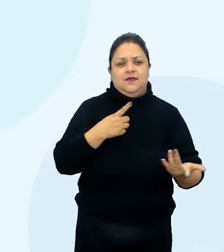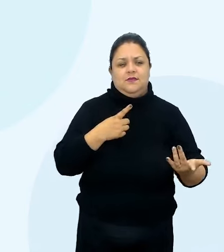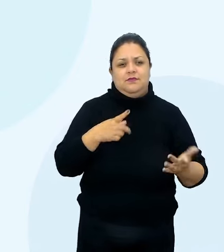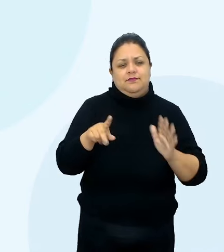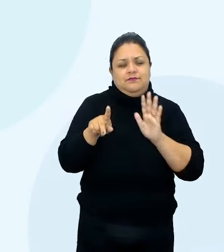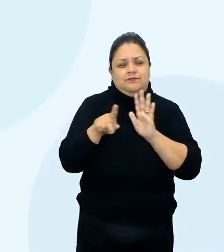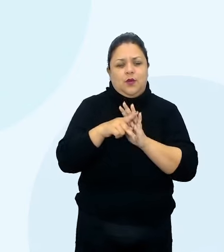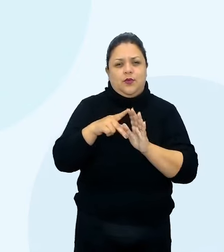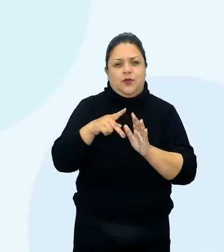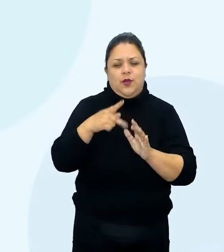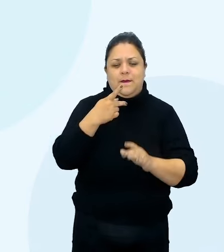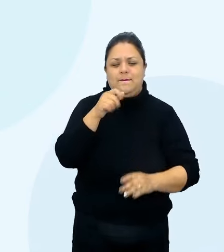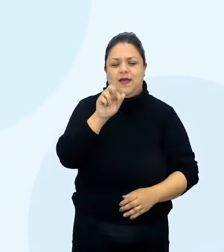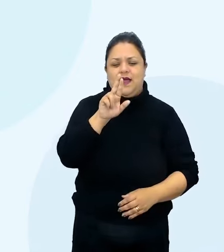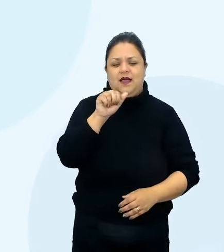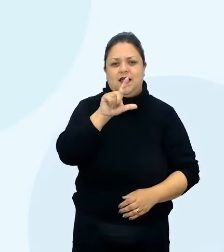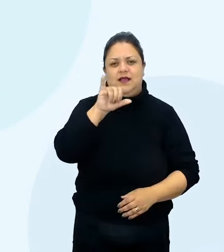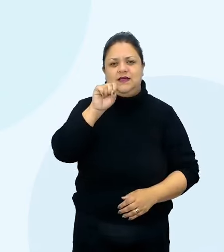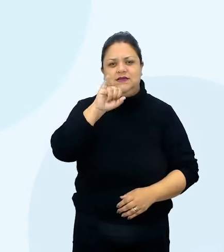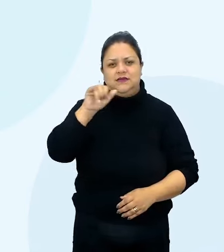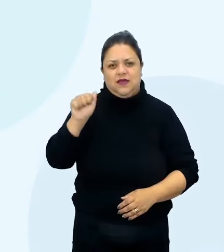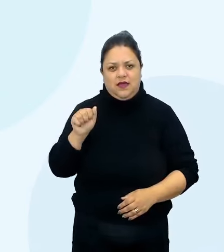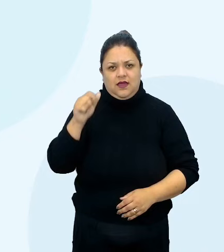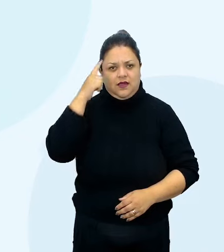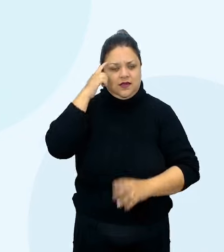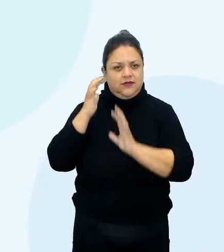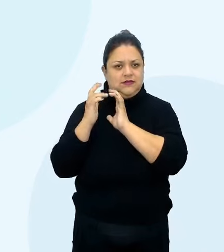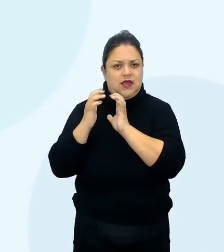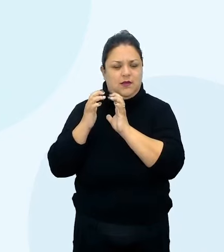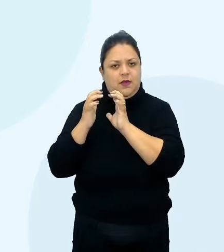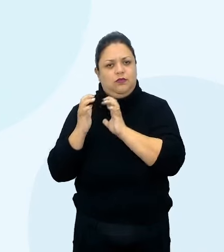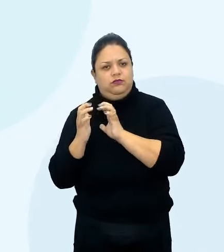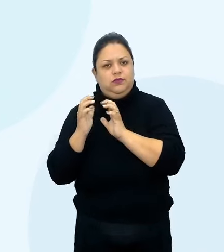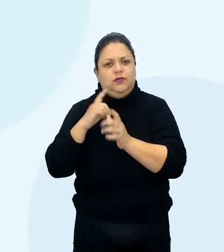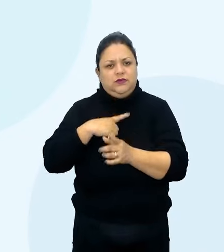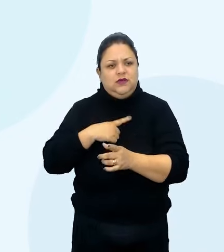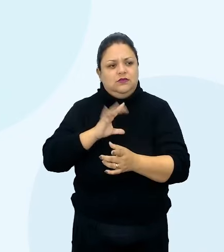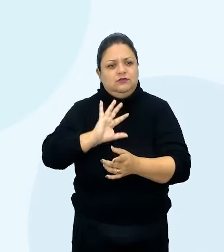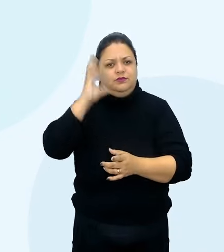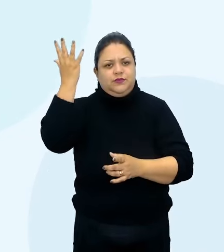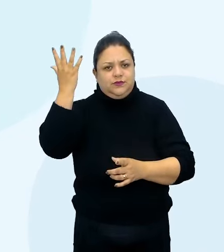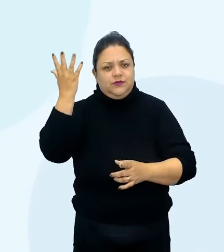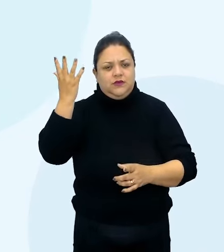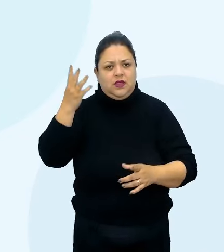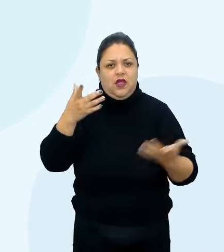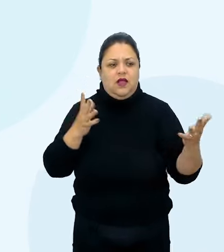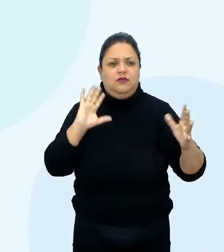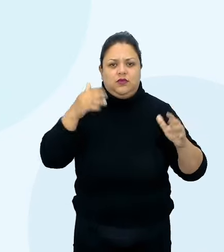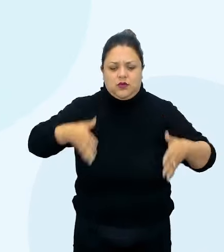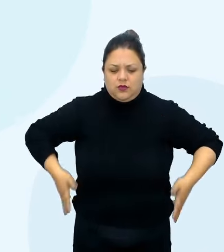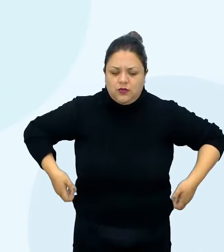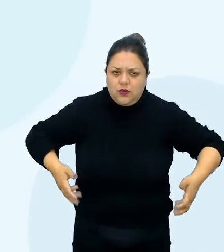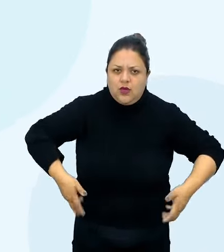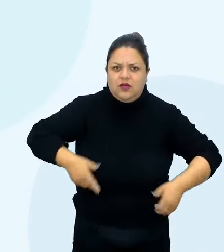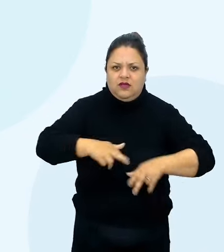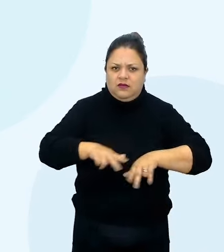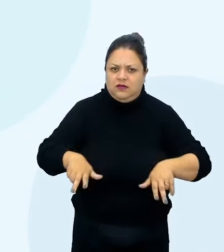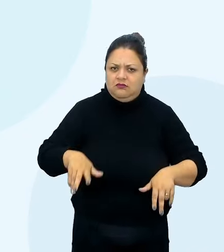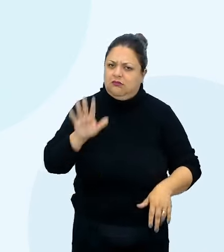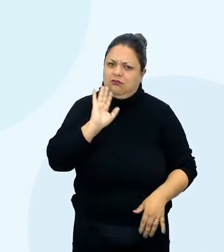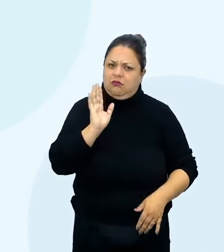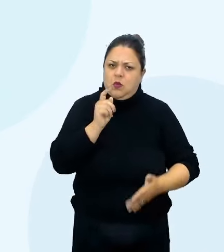alguns outros casos que também têm a deficiência múltipla sensorial sem a paralisia cerebral. Então, por isso